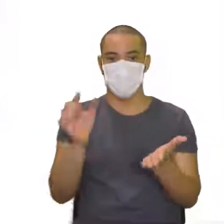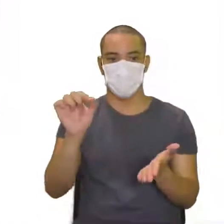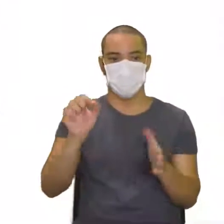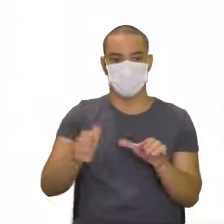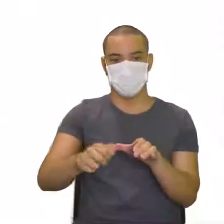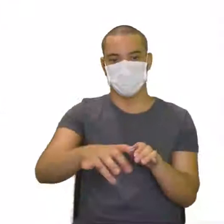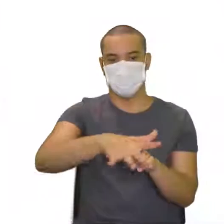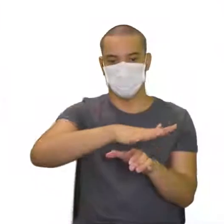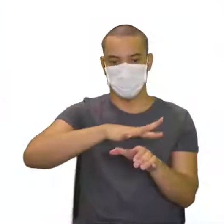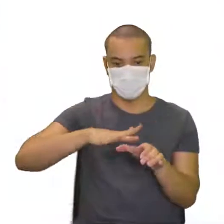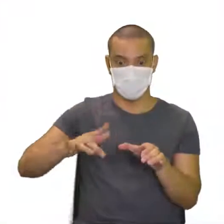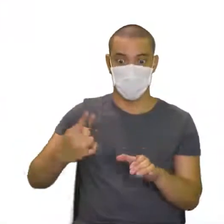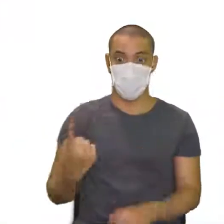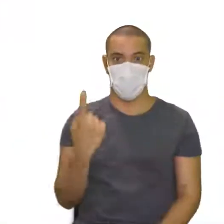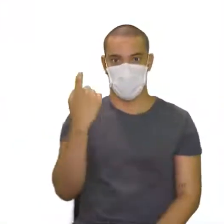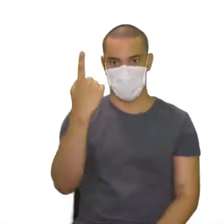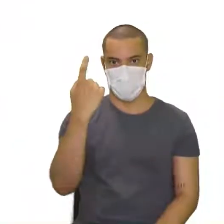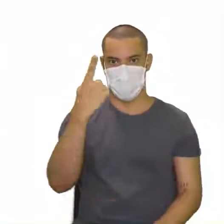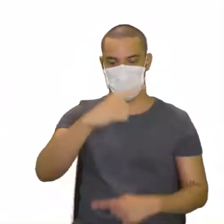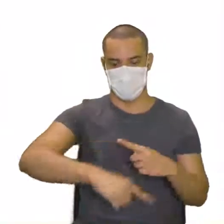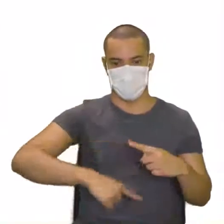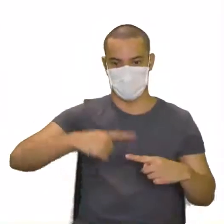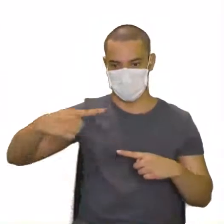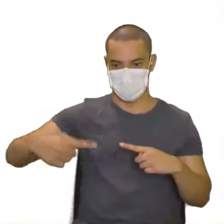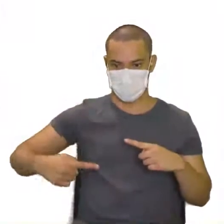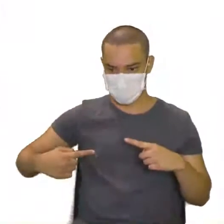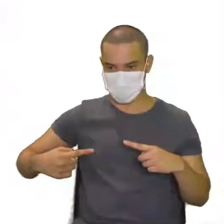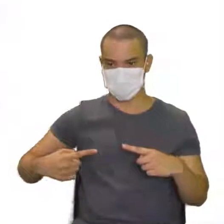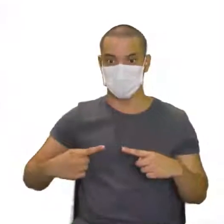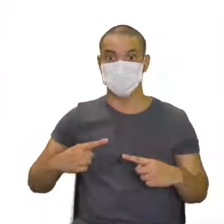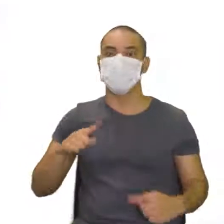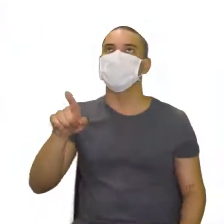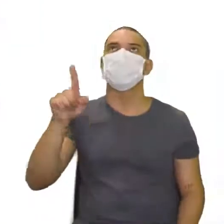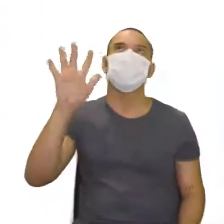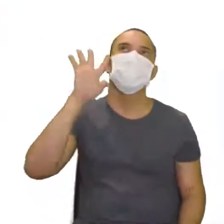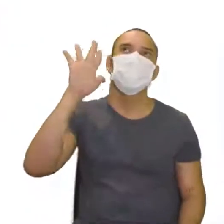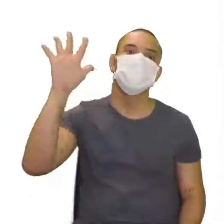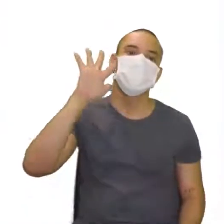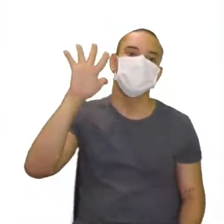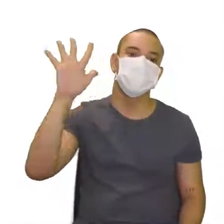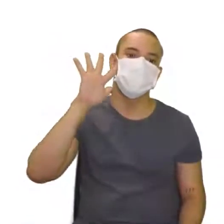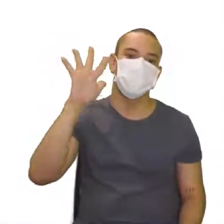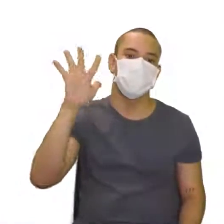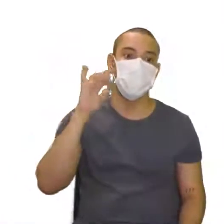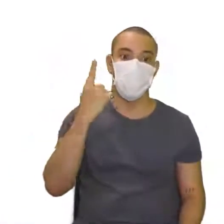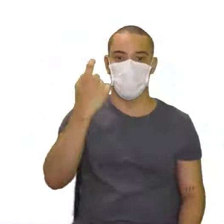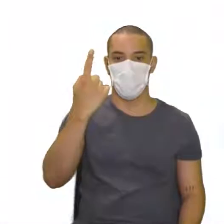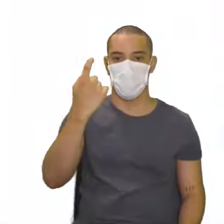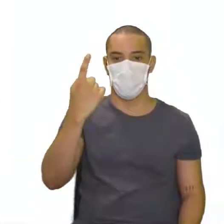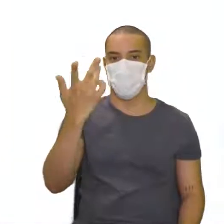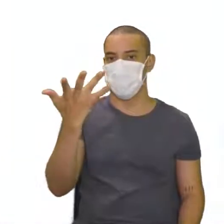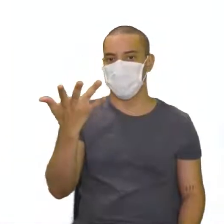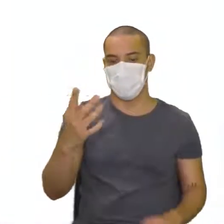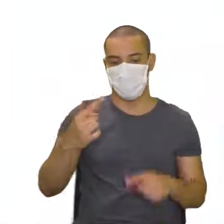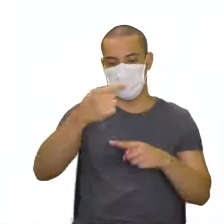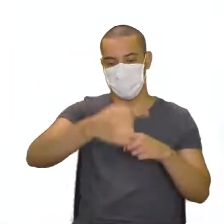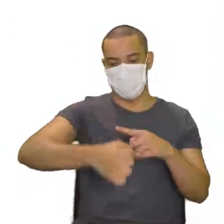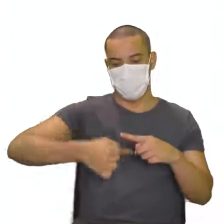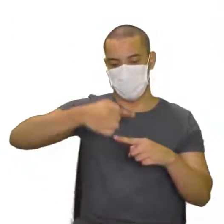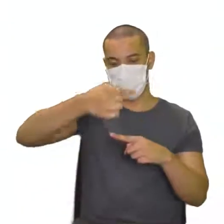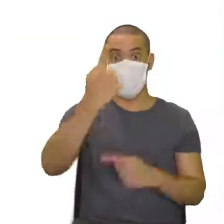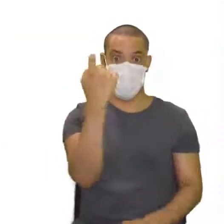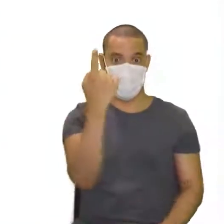campo magnético formado por uma única espira. Então, imagine, olha só, um anel. Então, a